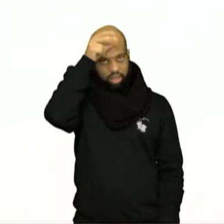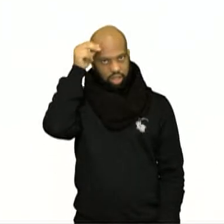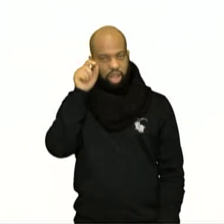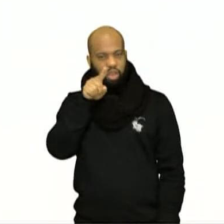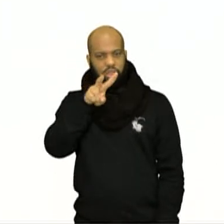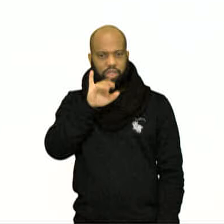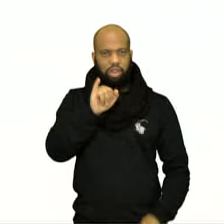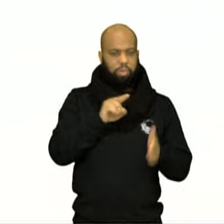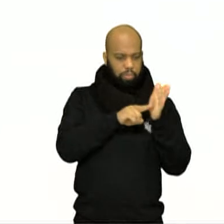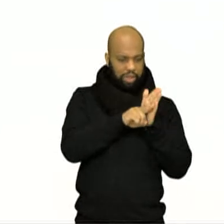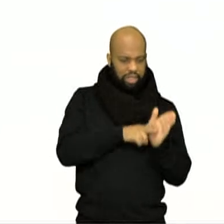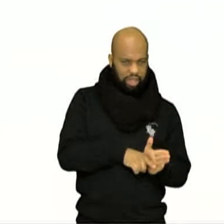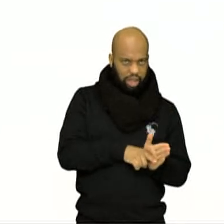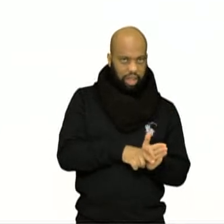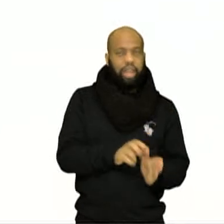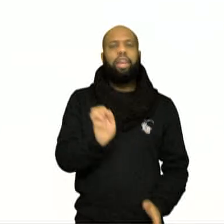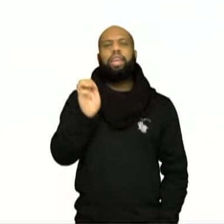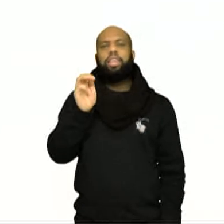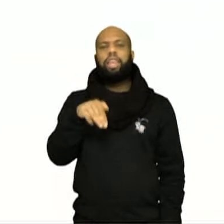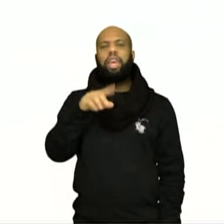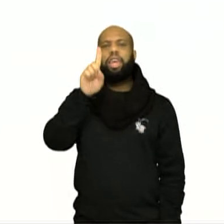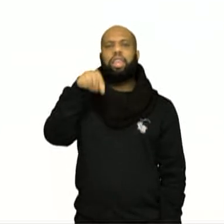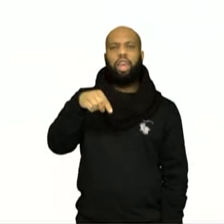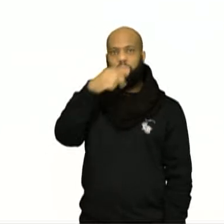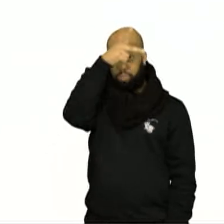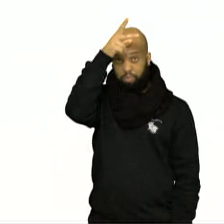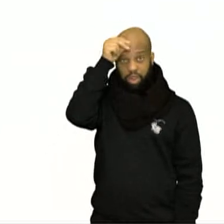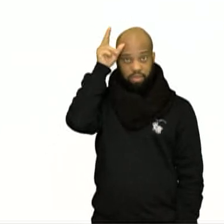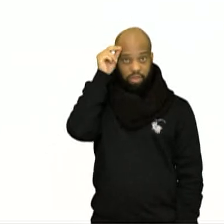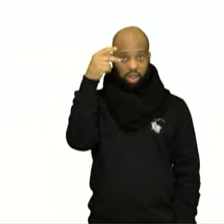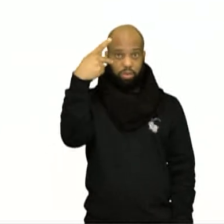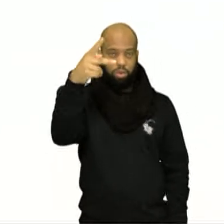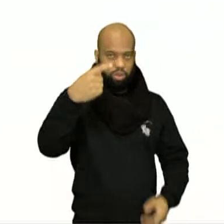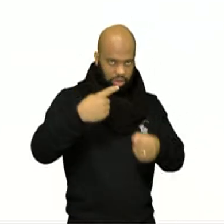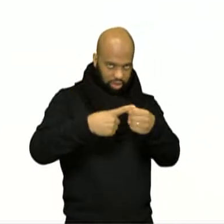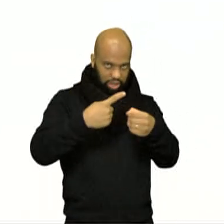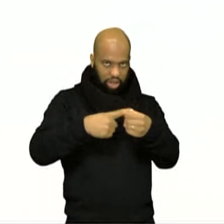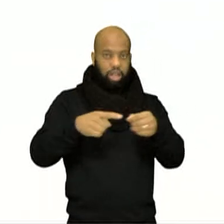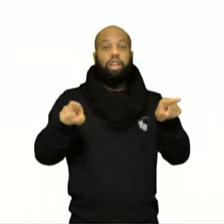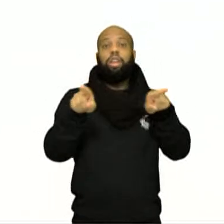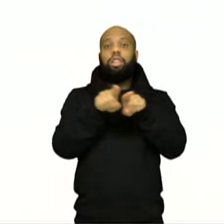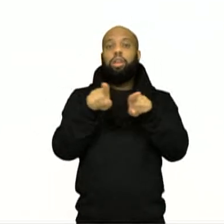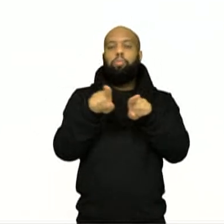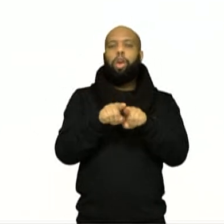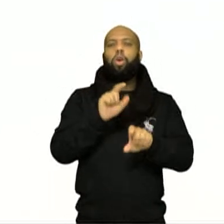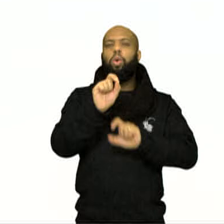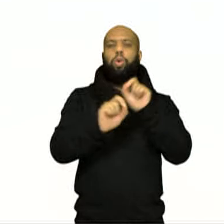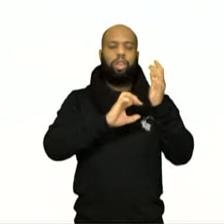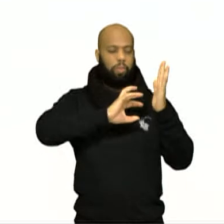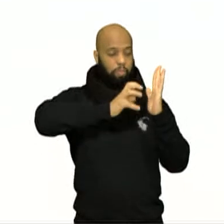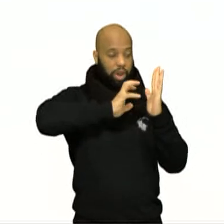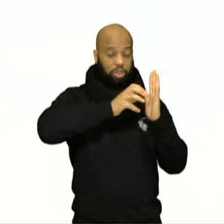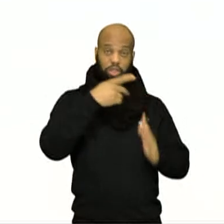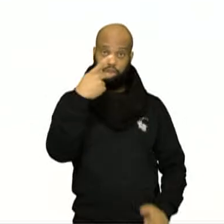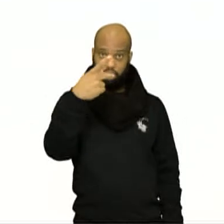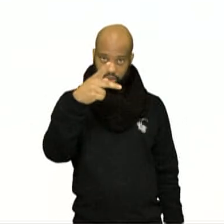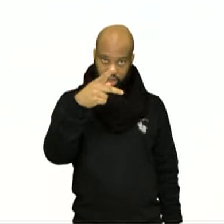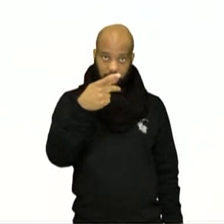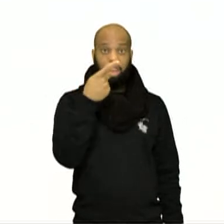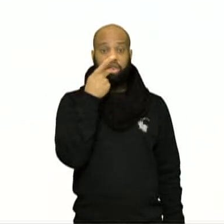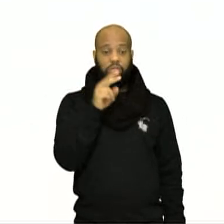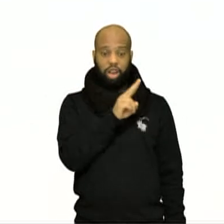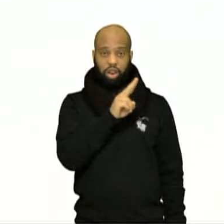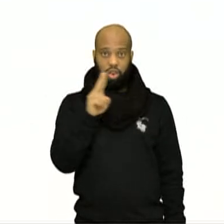Primeiro, quem é o prefeito do seu município? Qual é o partido político deste prefeito? Cite o nome